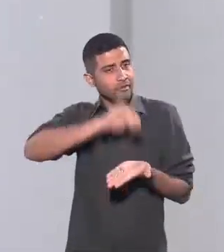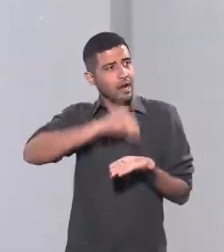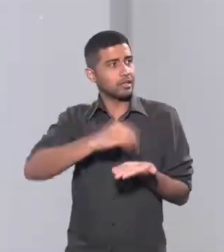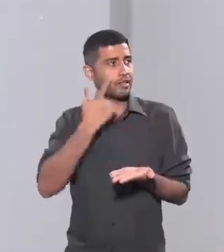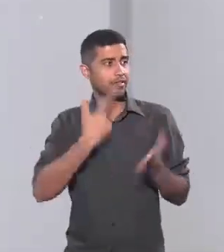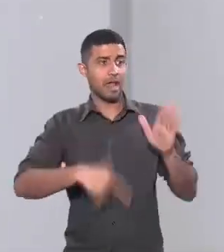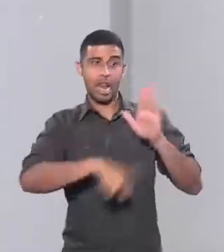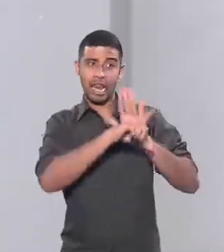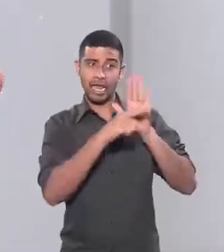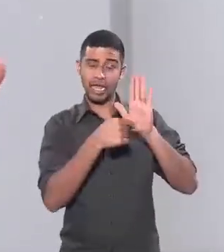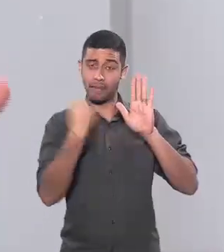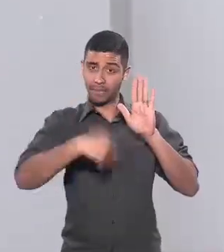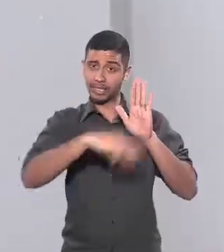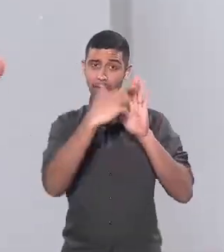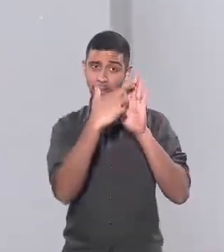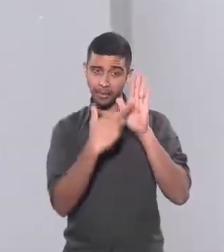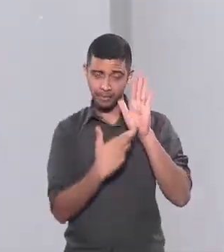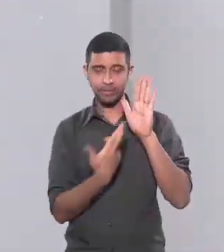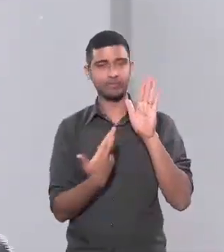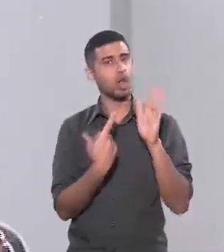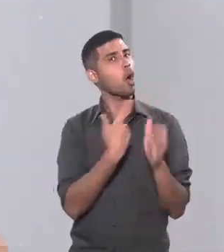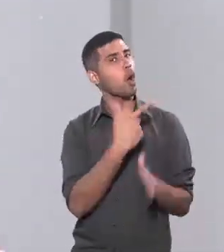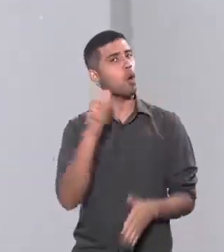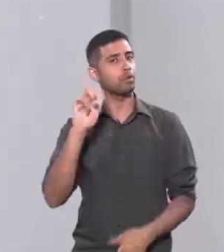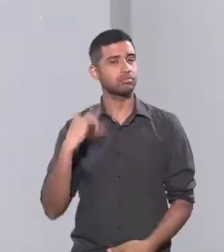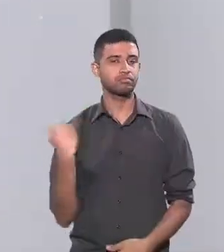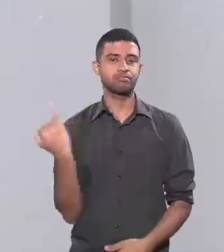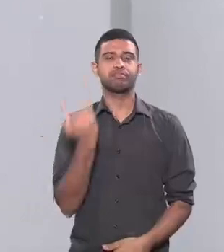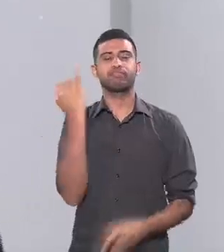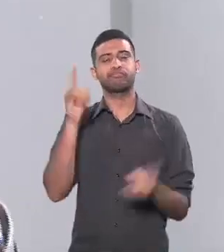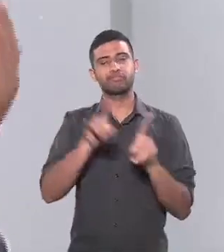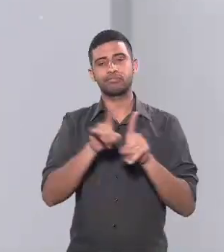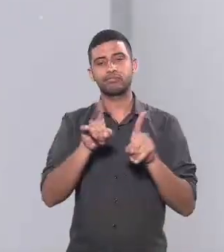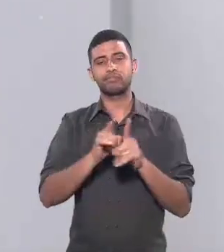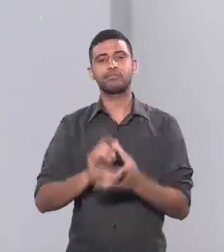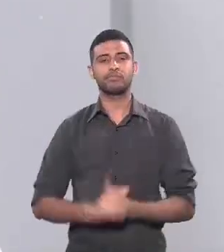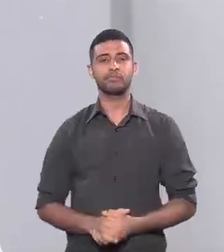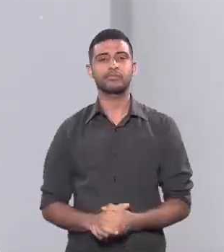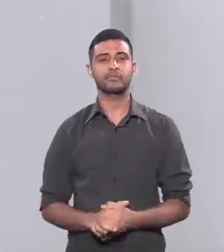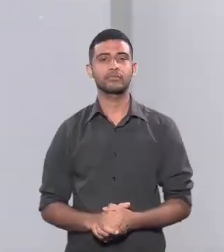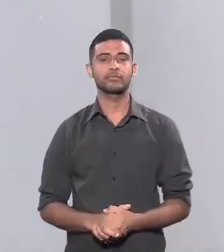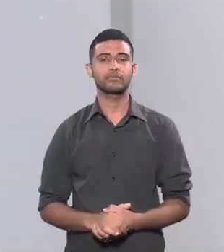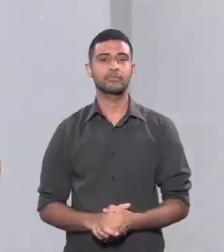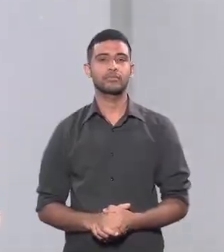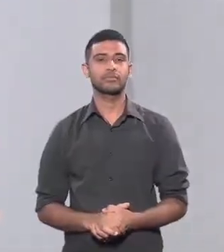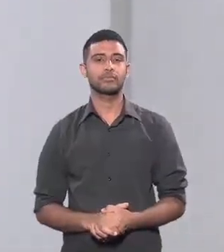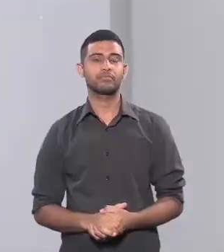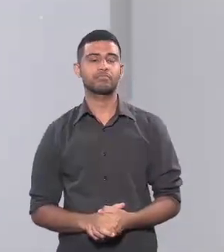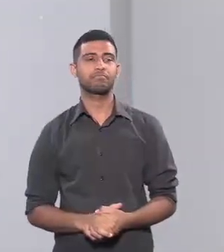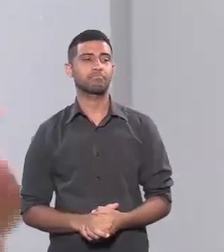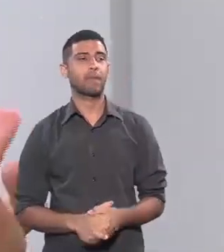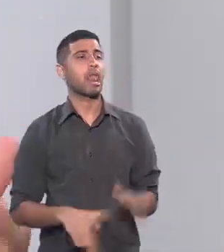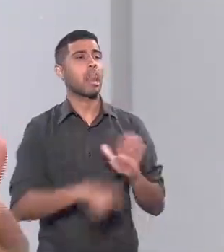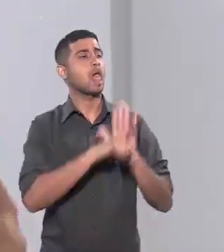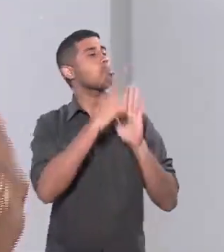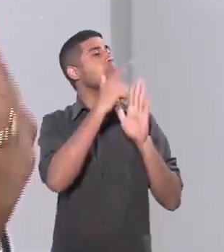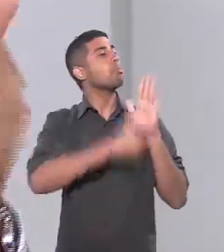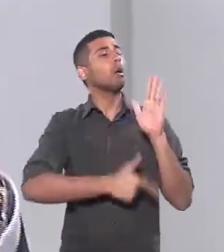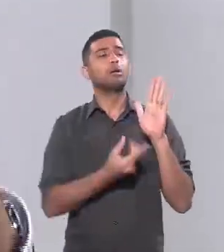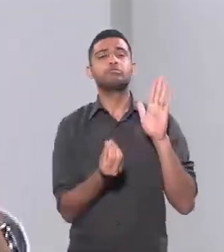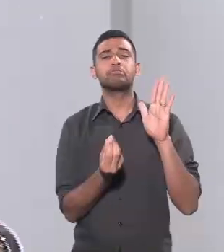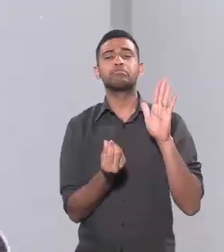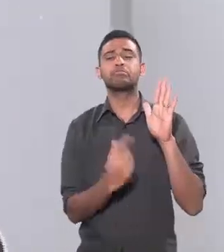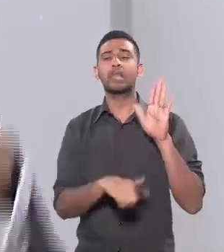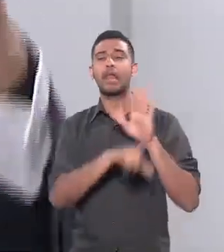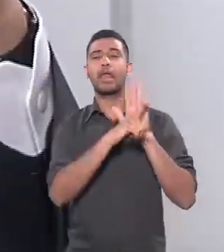estabelece também uma necessidade de regulamentação. Perfeito. E um outro ponto também, que é, digamos assim, uma espécie de vazio legislativo, é